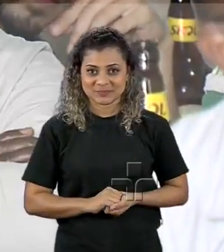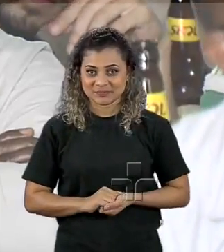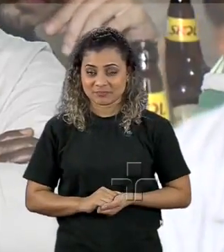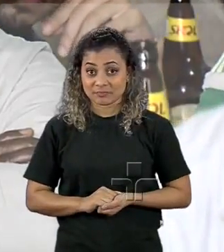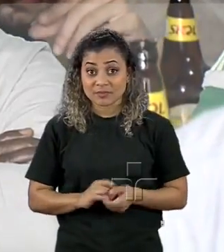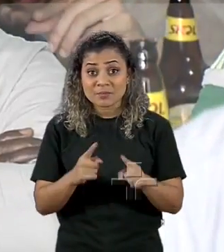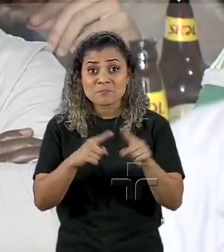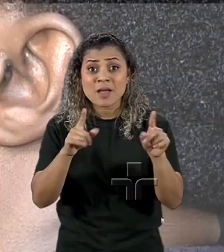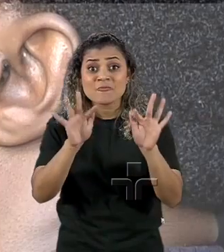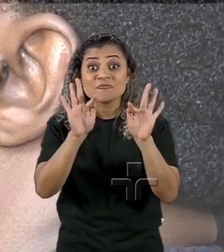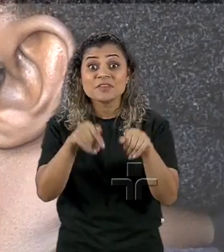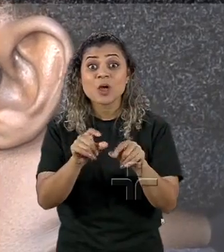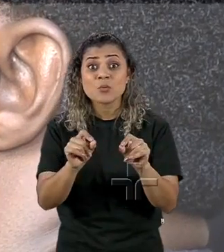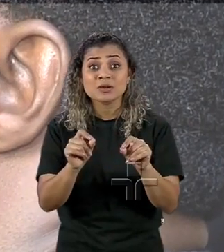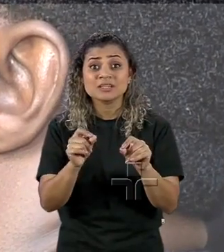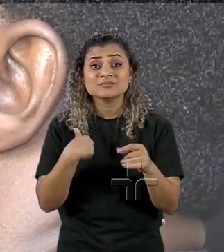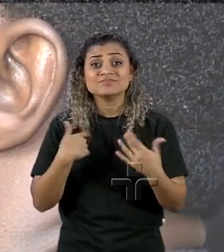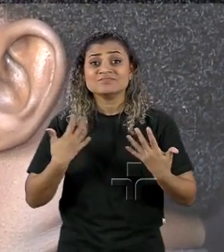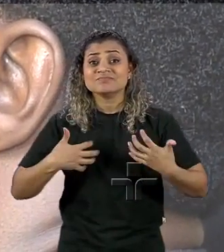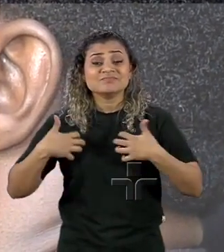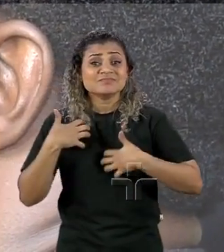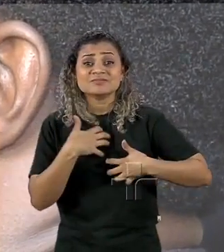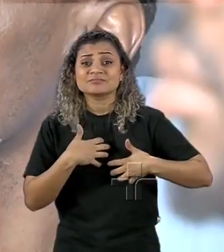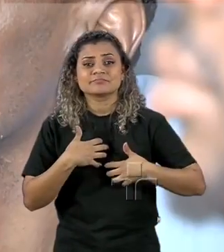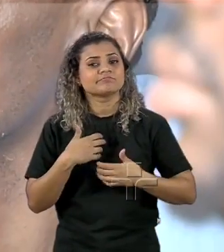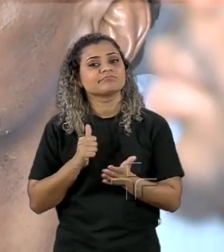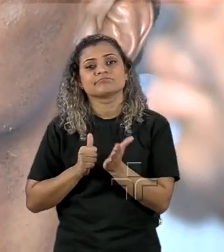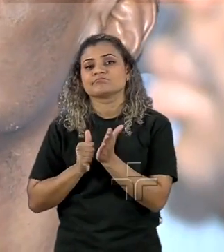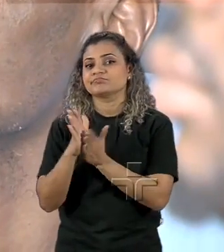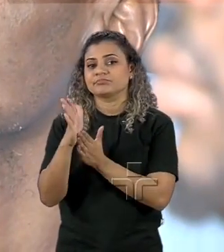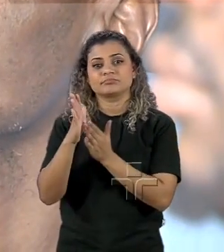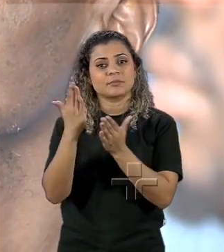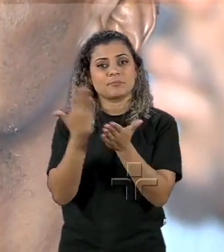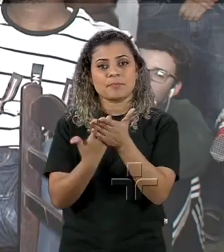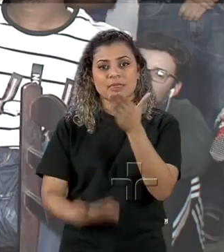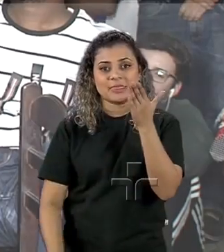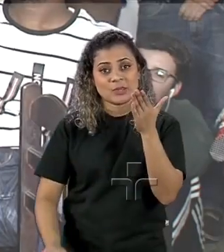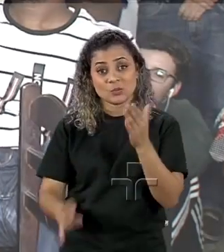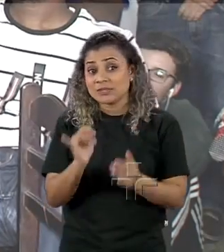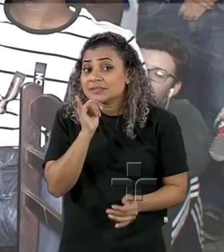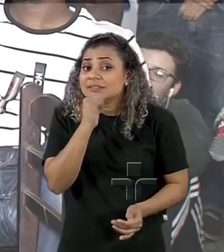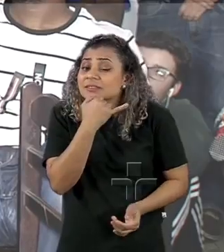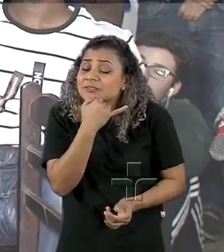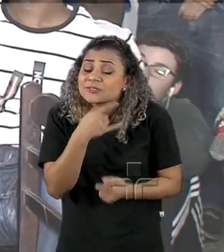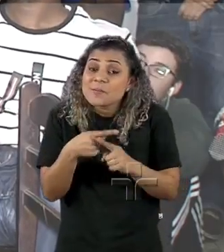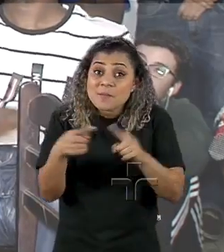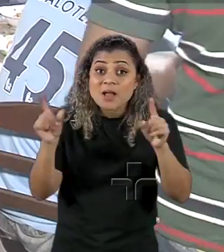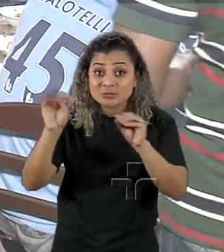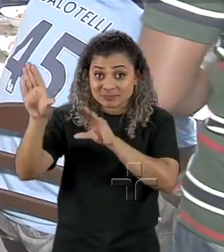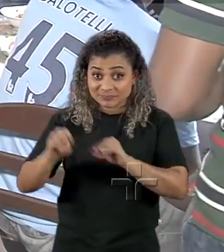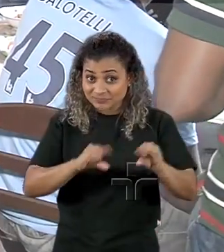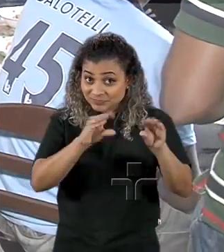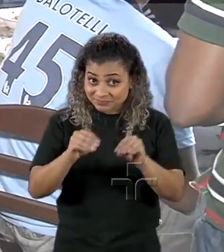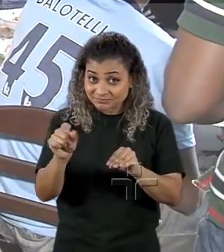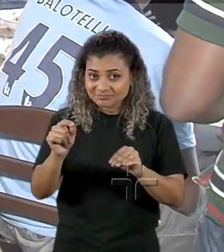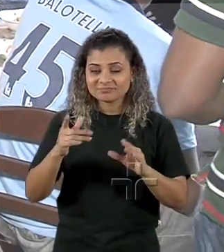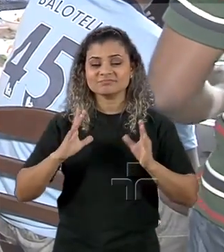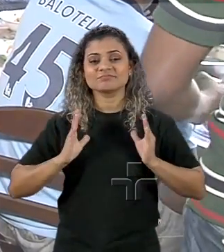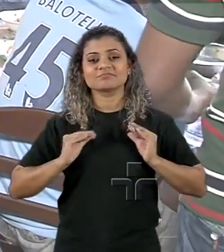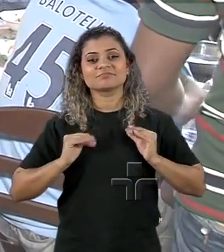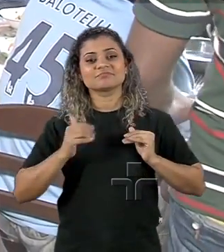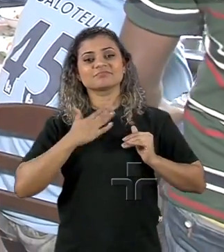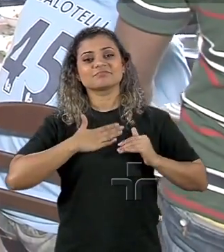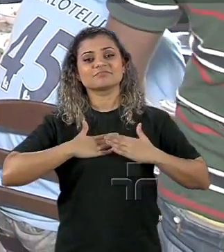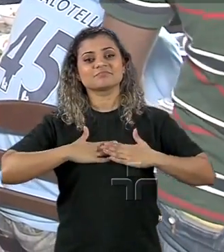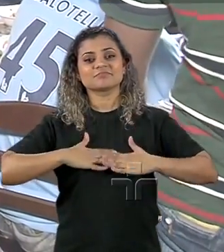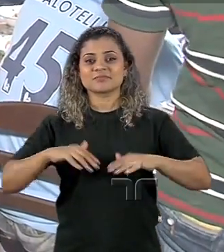Mas no final eles tiveram que se conformar com a eliminação. Apesar da tristeza, restou a esses imigrantes o conforto de terem